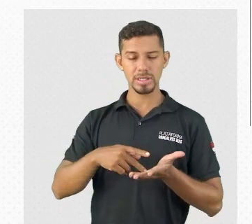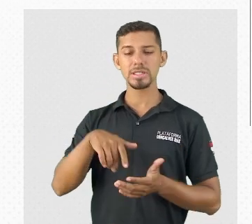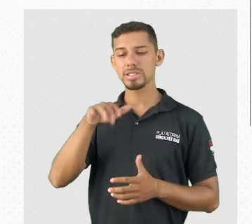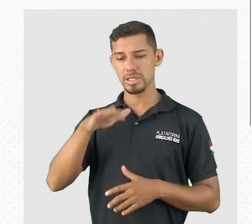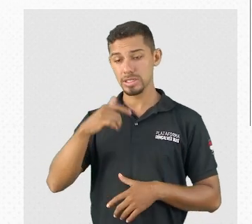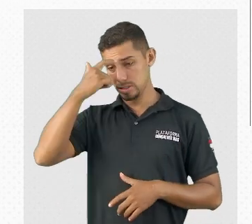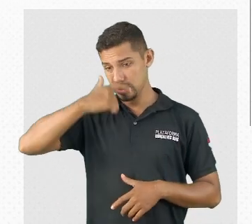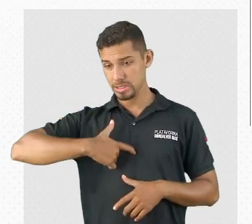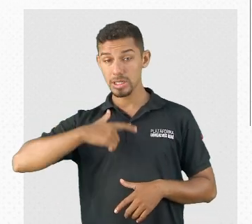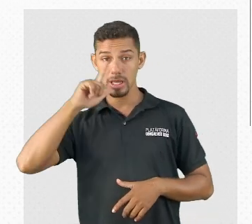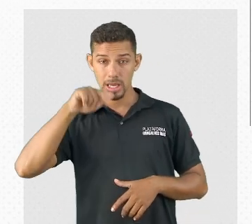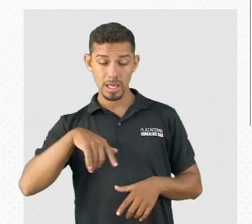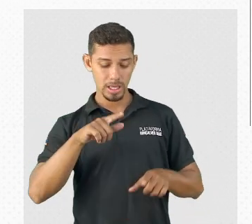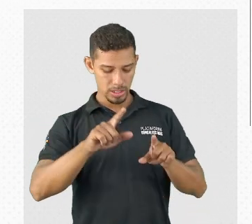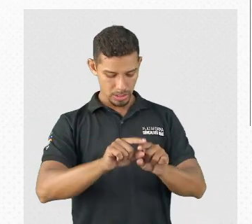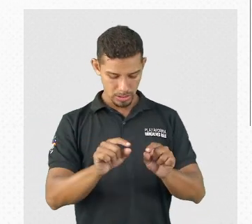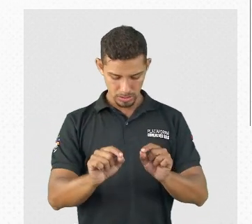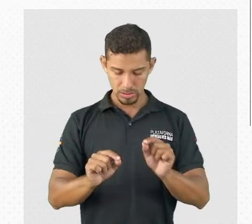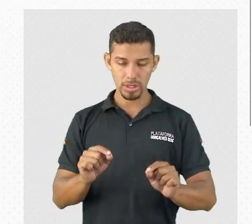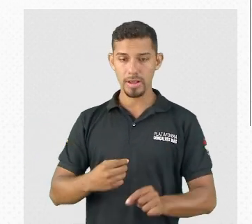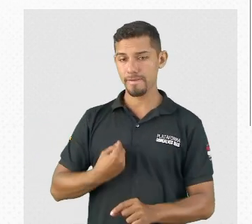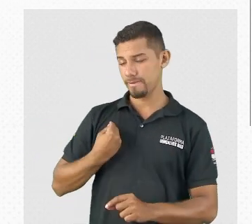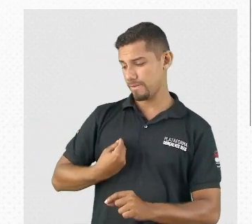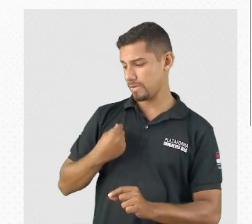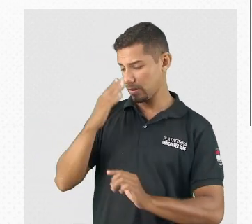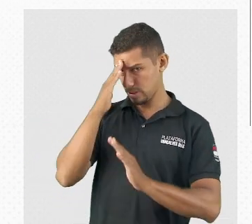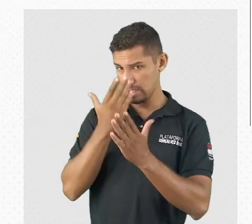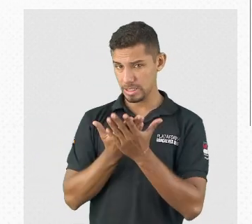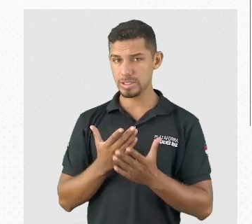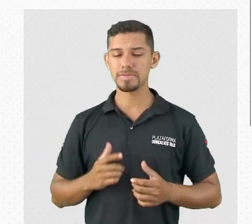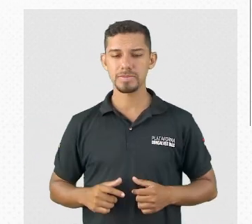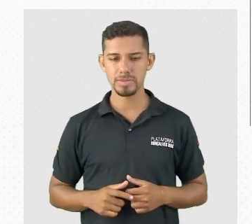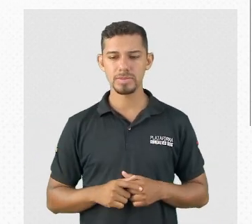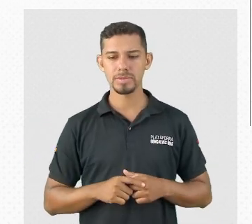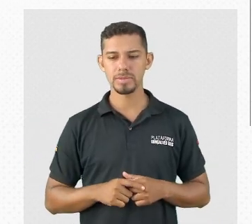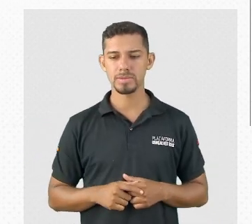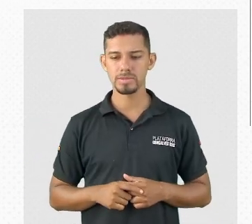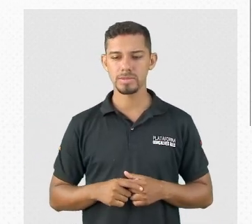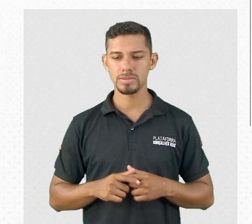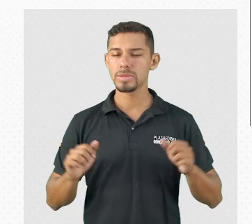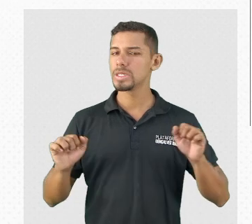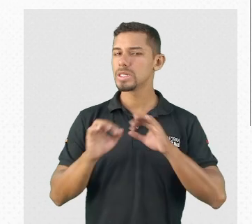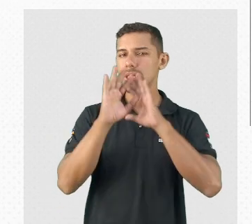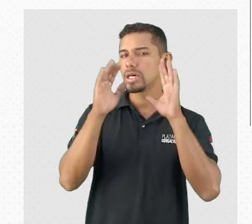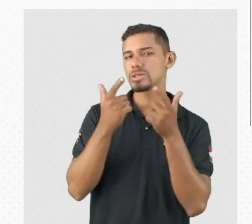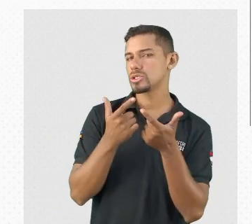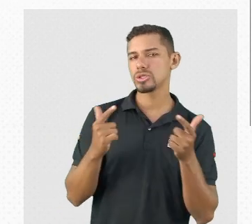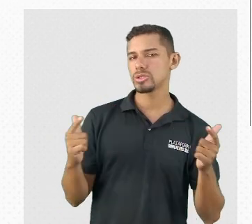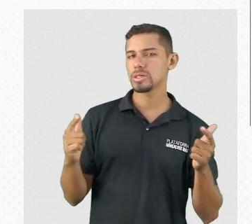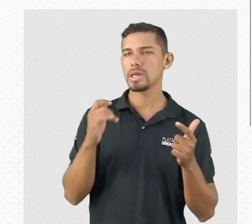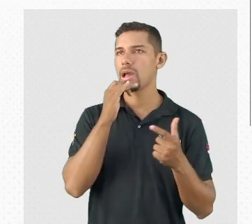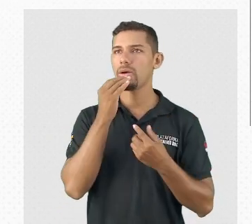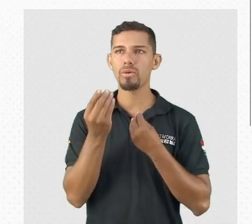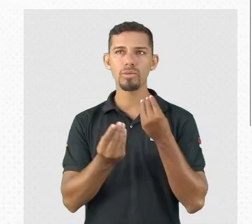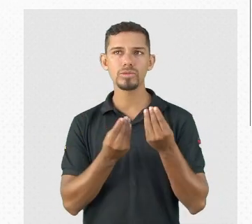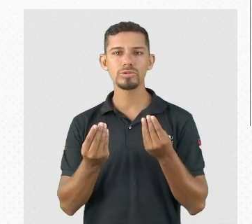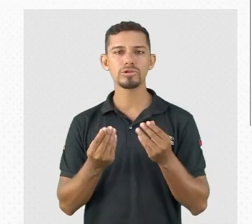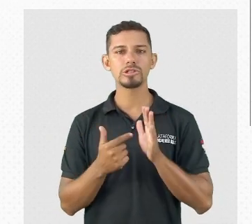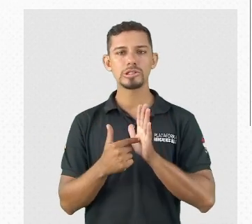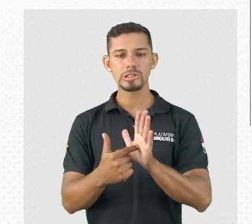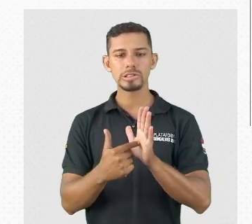você é, o que você vive, o que você acredita, né? Claro que a gente não tem aí